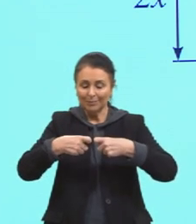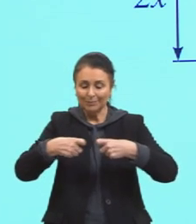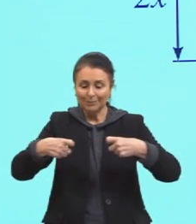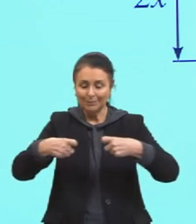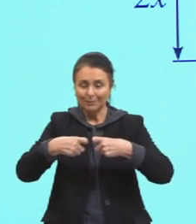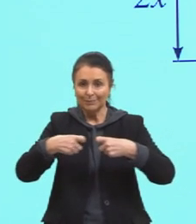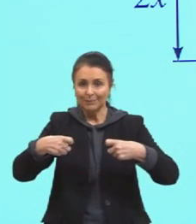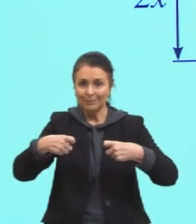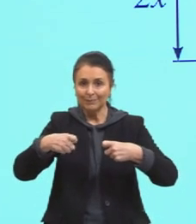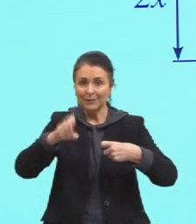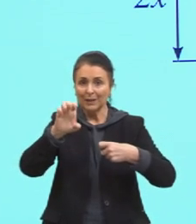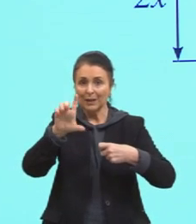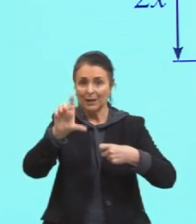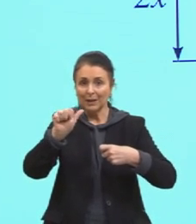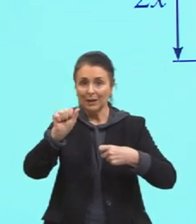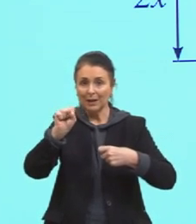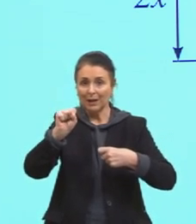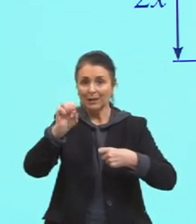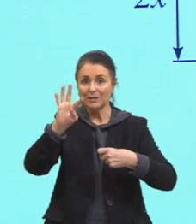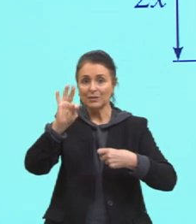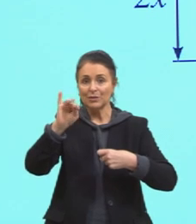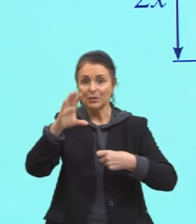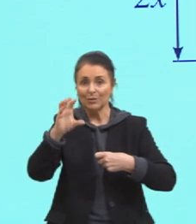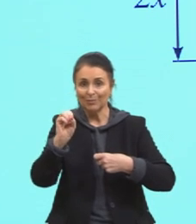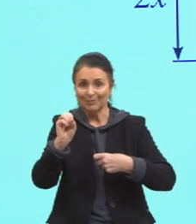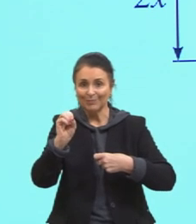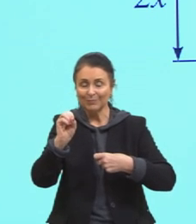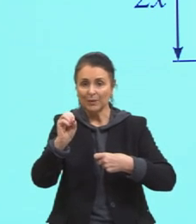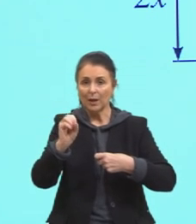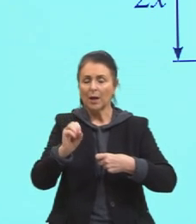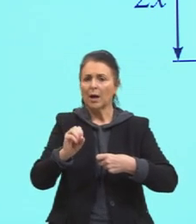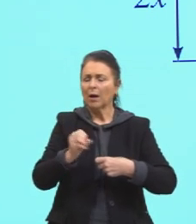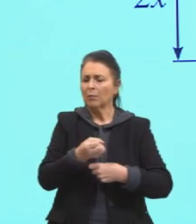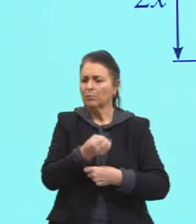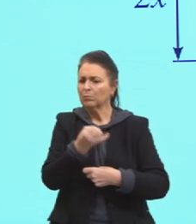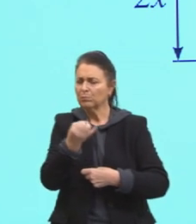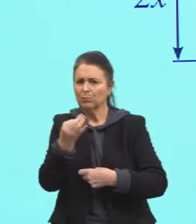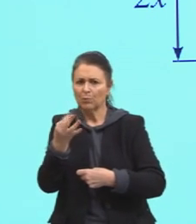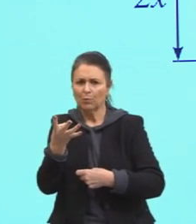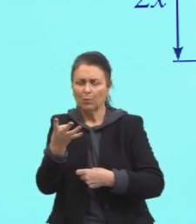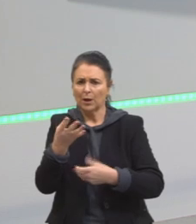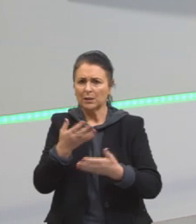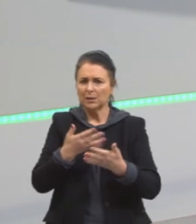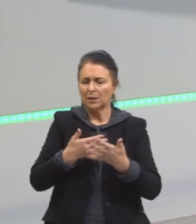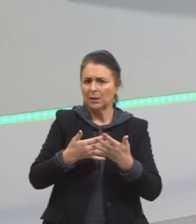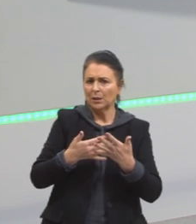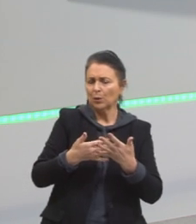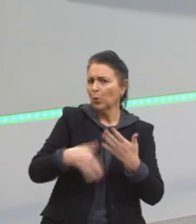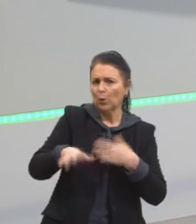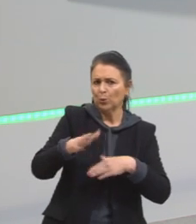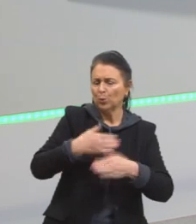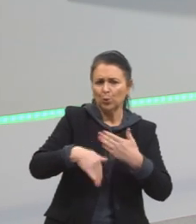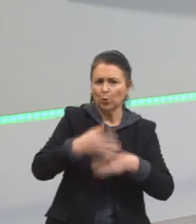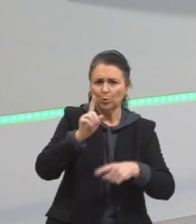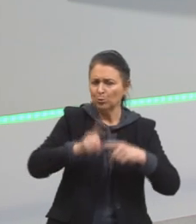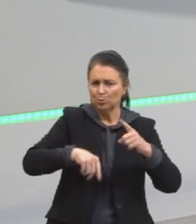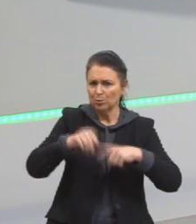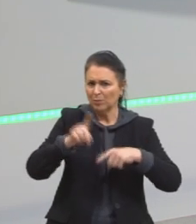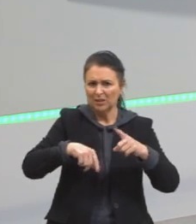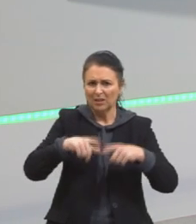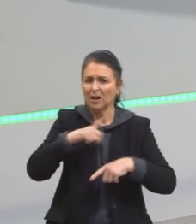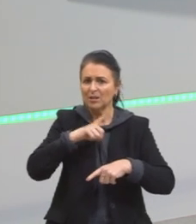como molas como exemplo tá pessoal mas a maioria dos materiais no nosso dia a dia eles são elásticos mesmo que